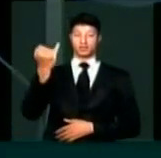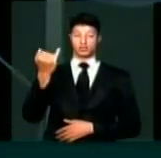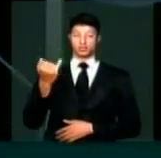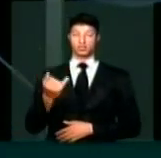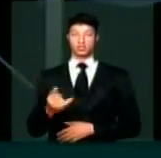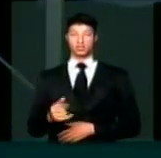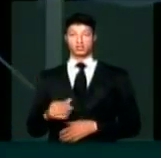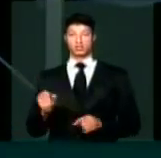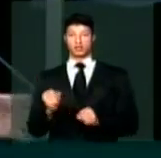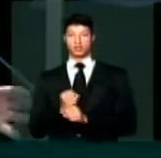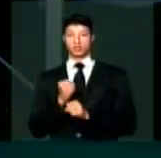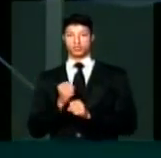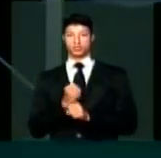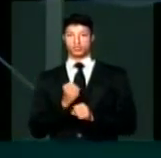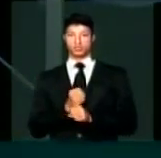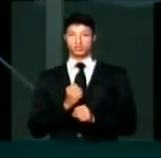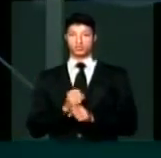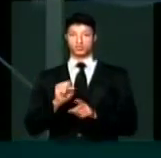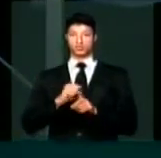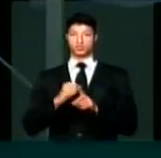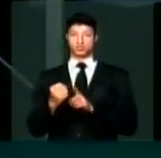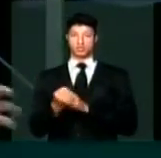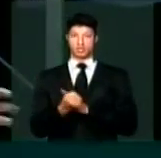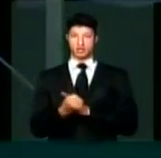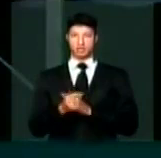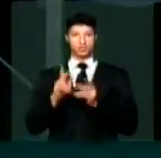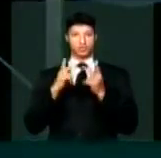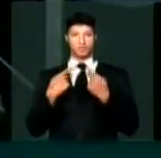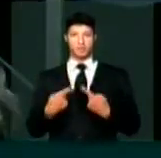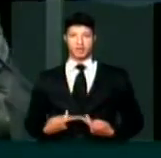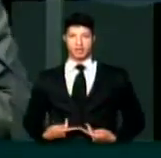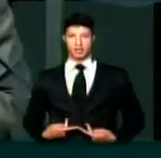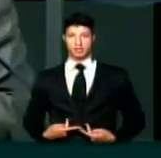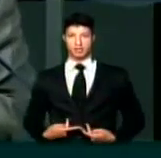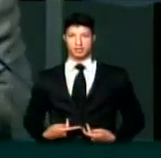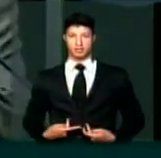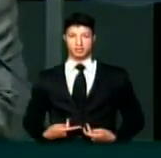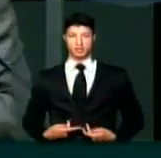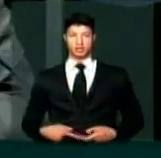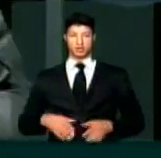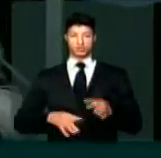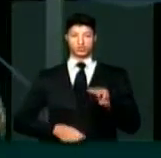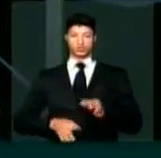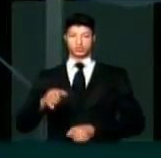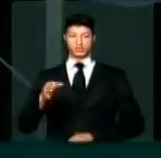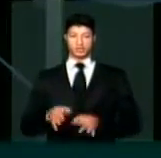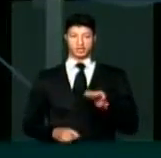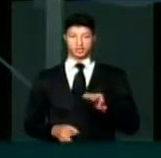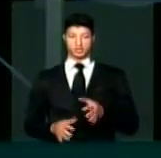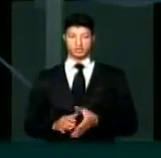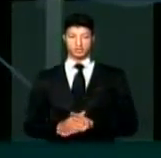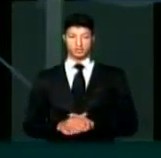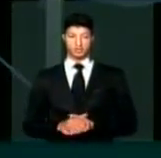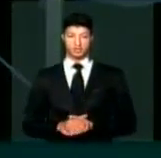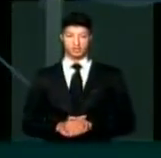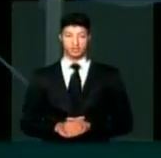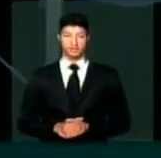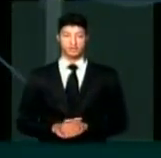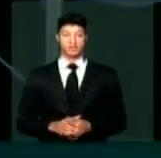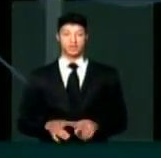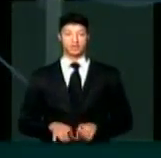importante, na construção de uma sociedade humana, justa